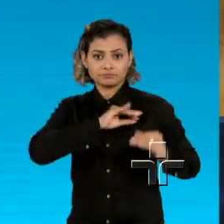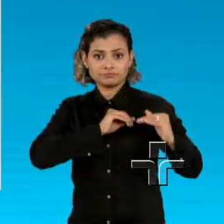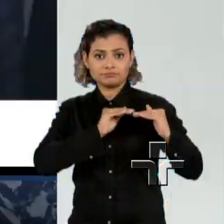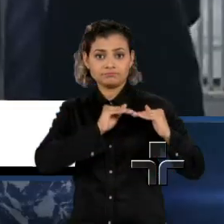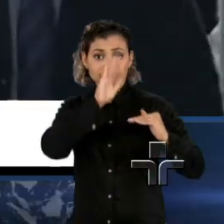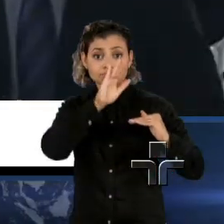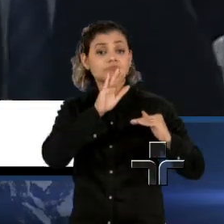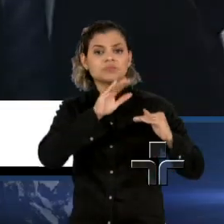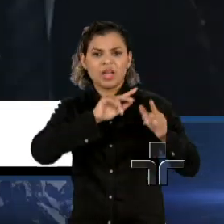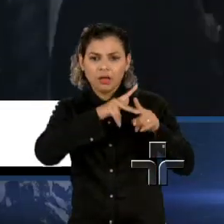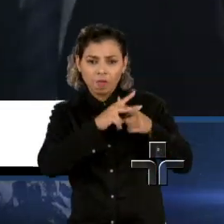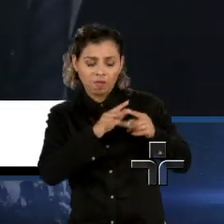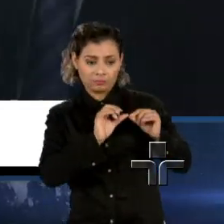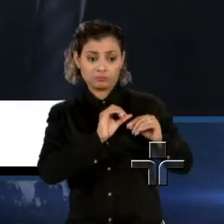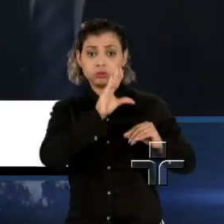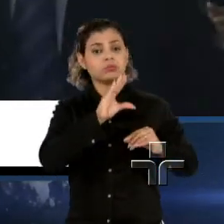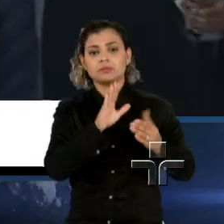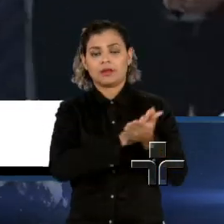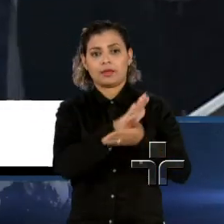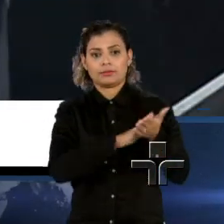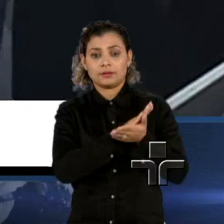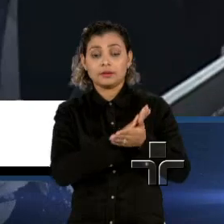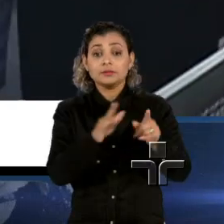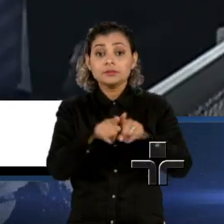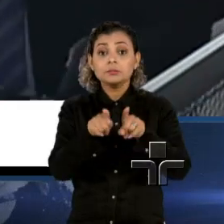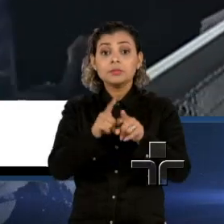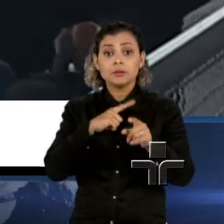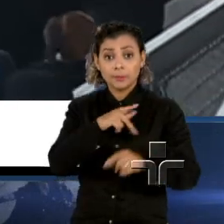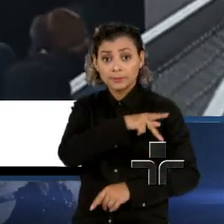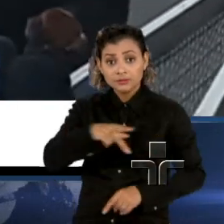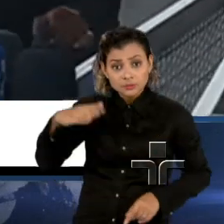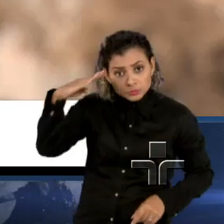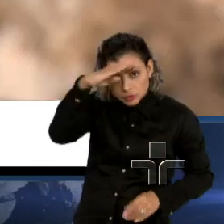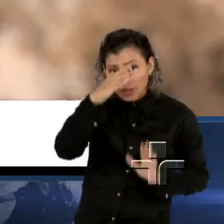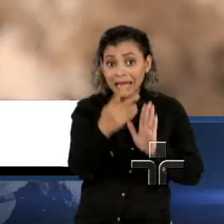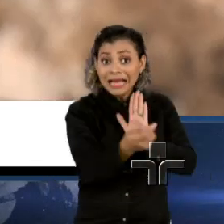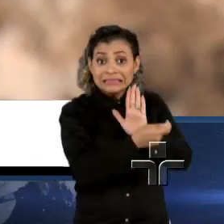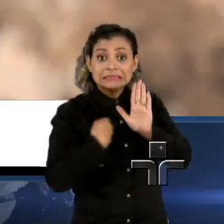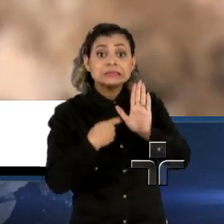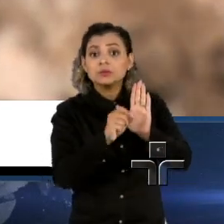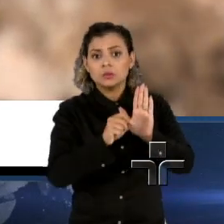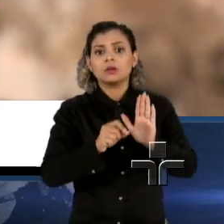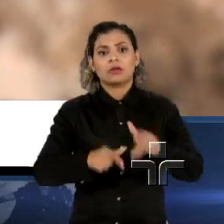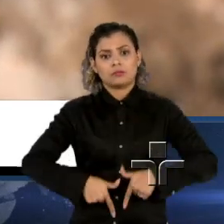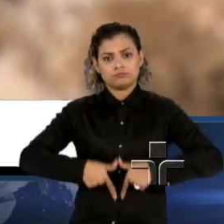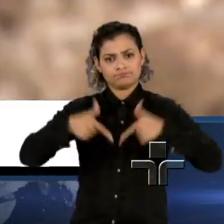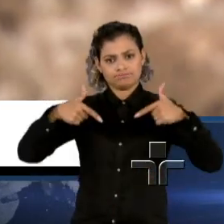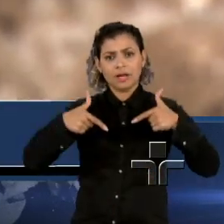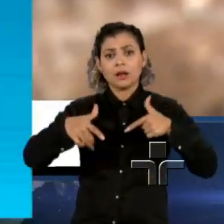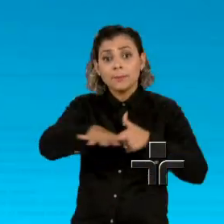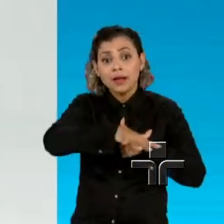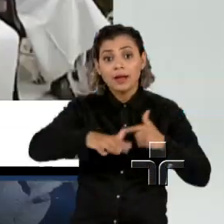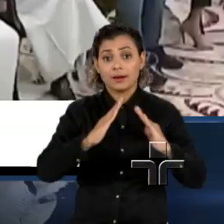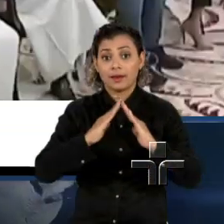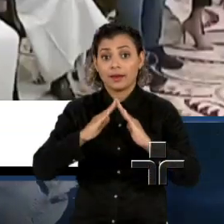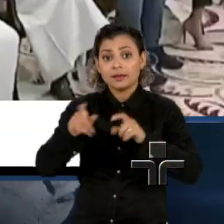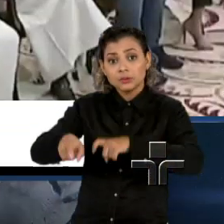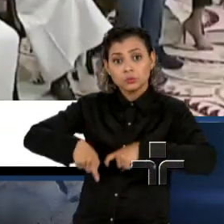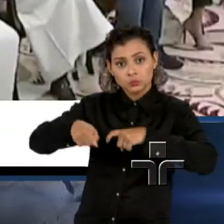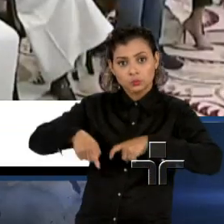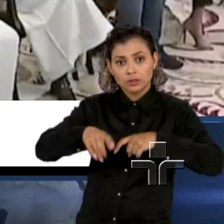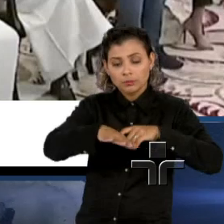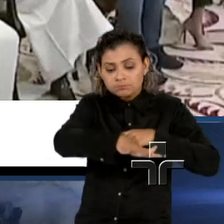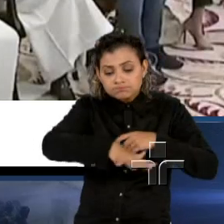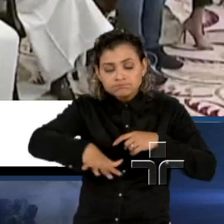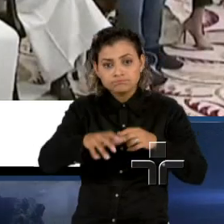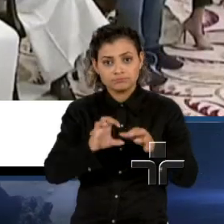inflação. Presidente Jair Bolsonaro sanciona a lei que amplia a posse de arma de fogo em área rural. A